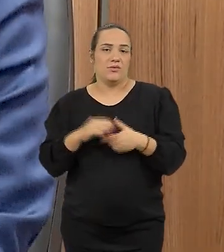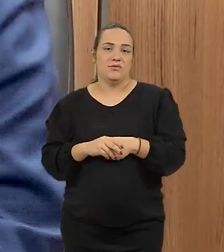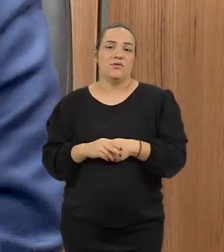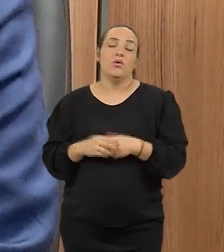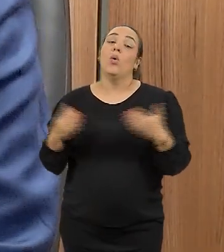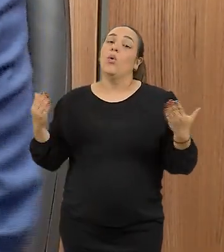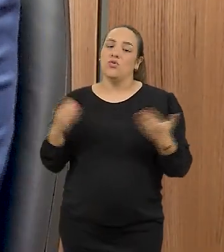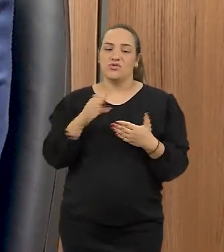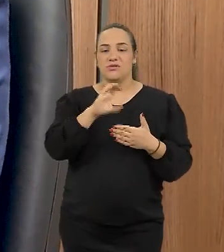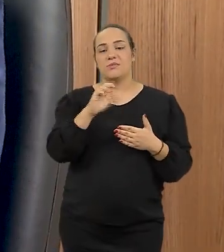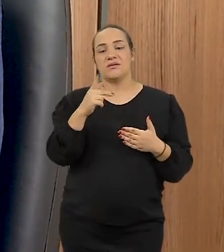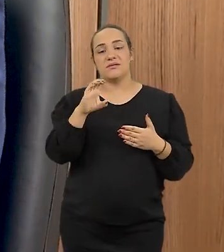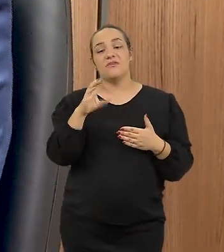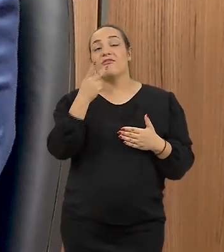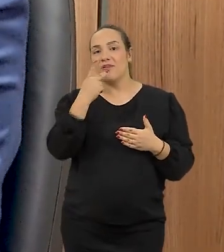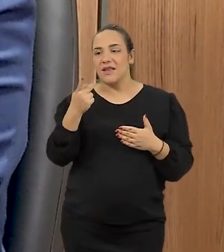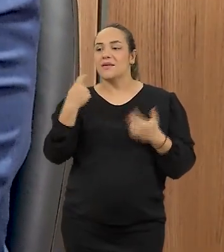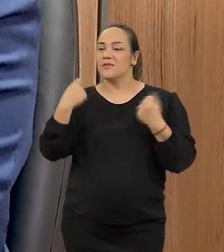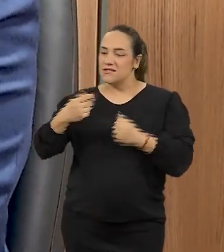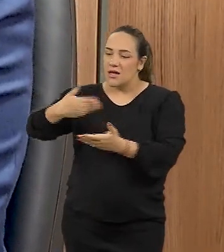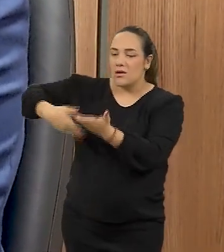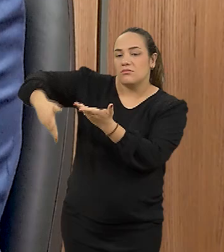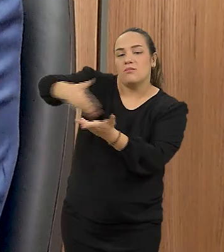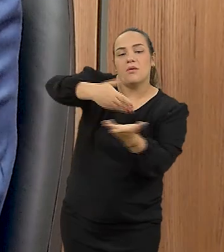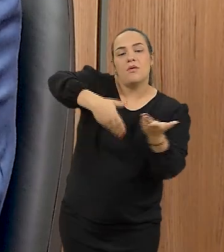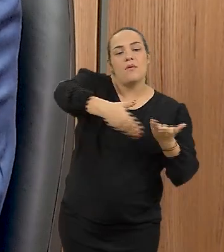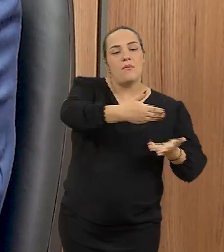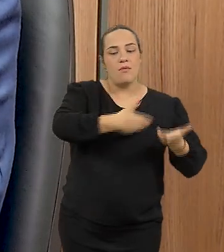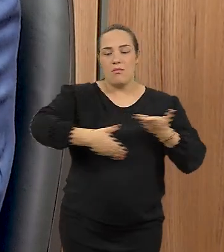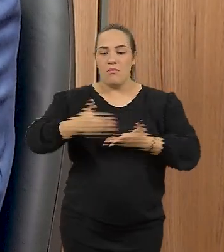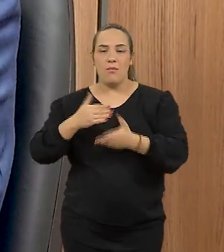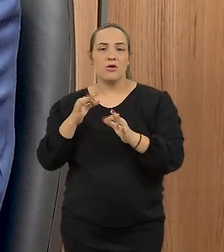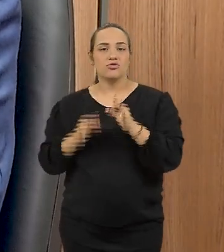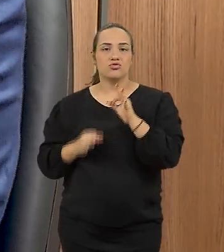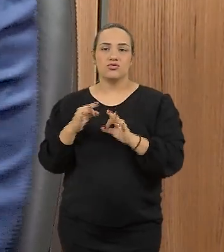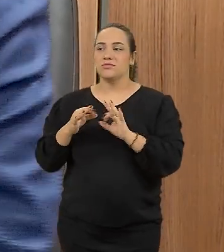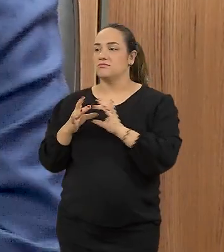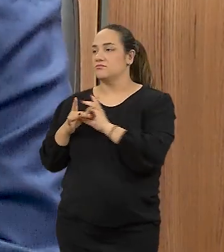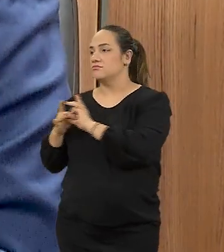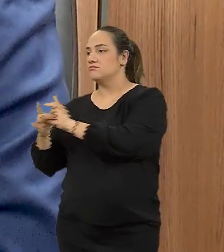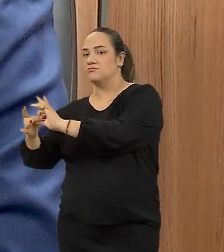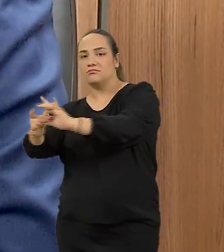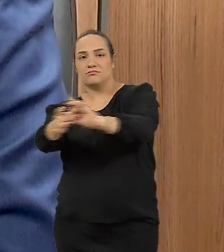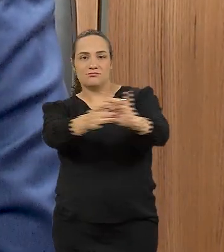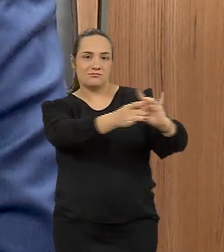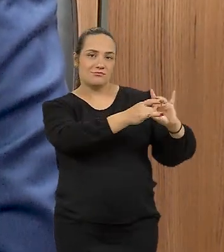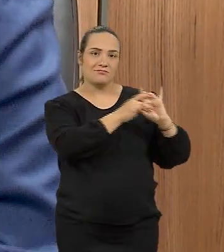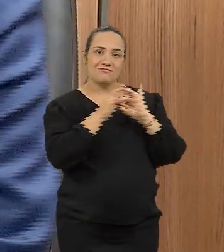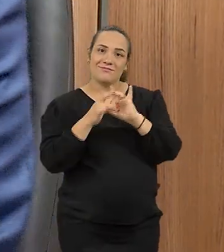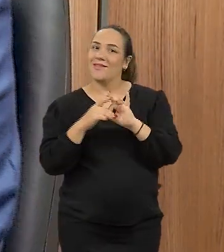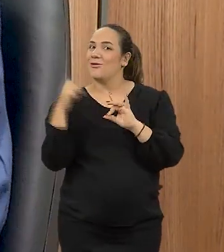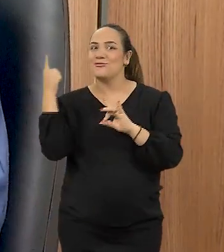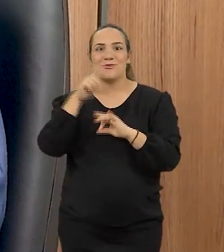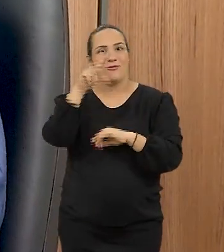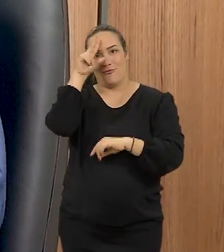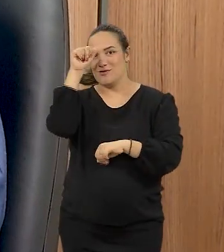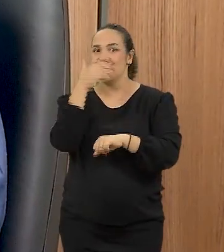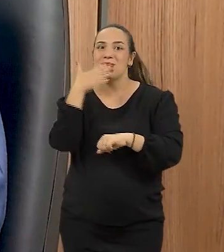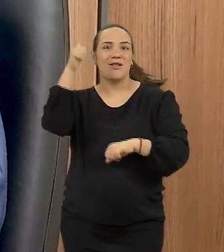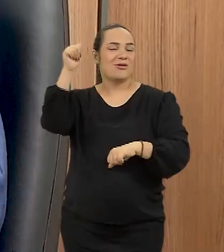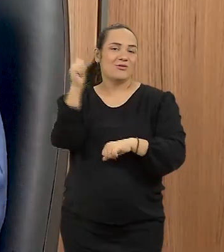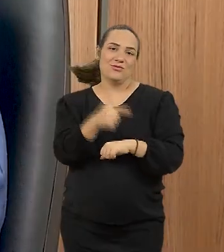E hoje o Código prevê a cooperação entre juízes. E a cooperação entre juízes, ela tem uma